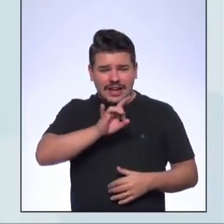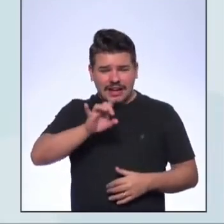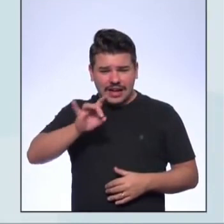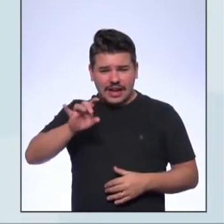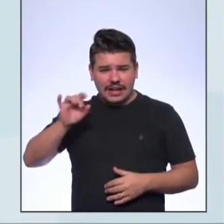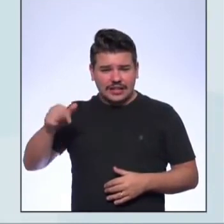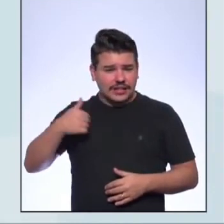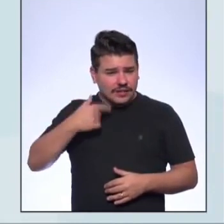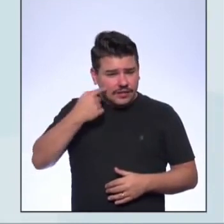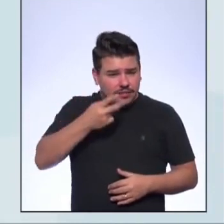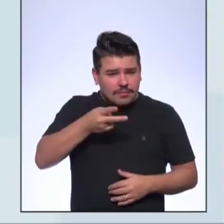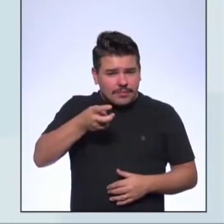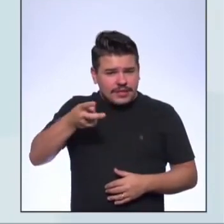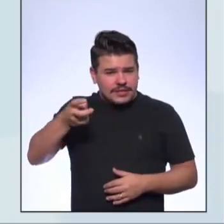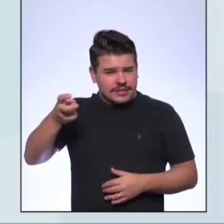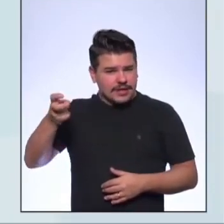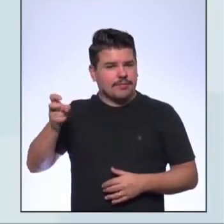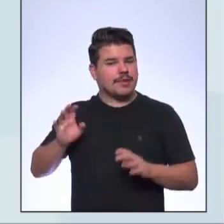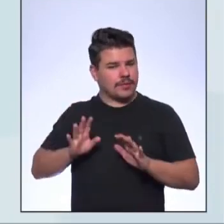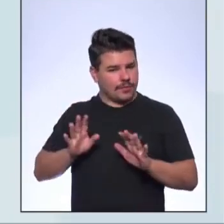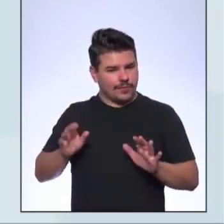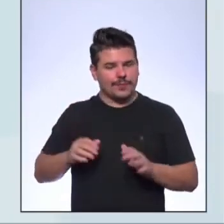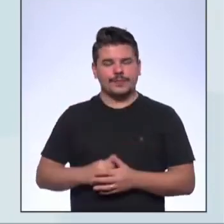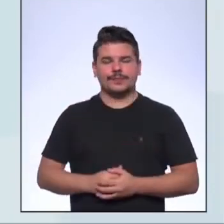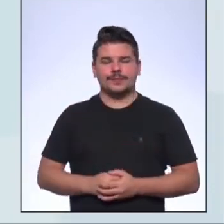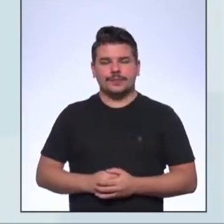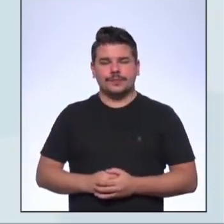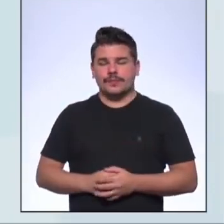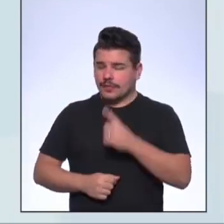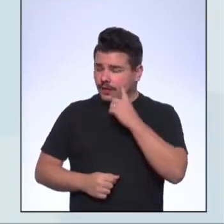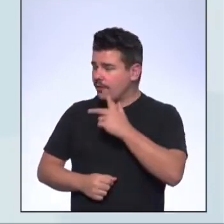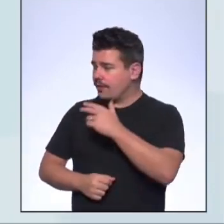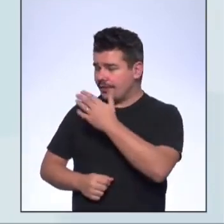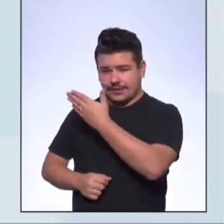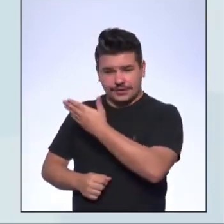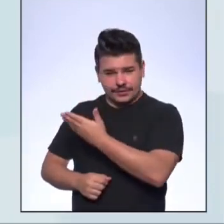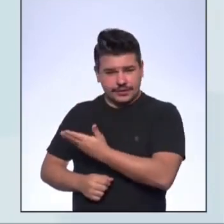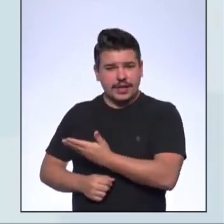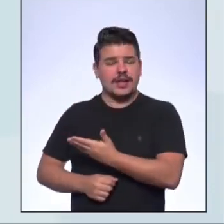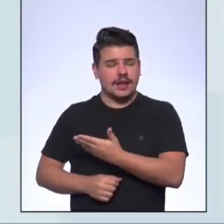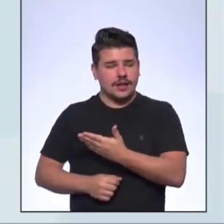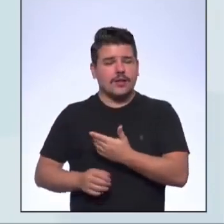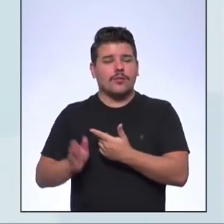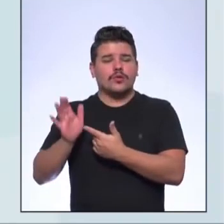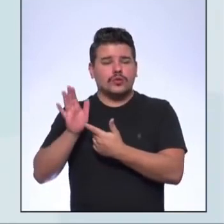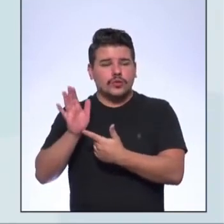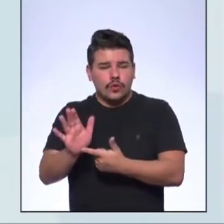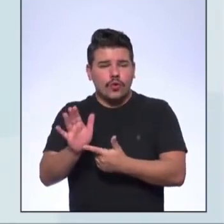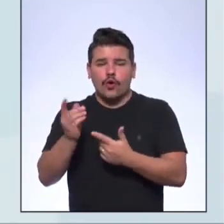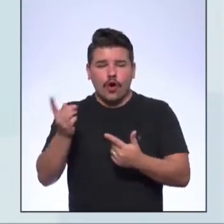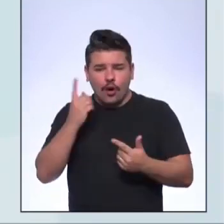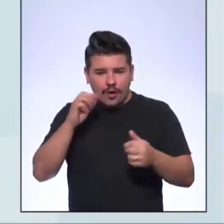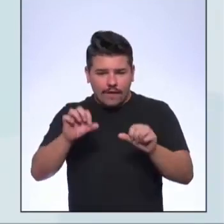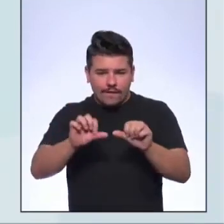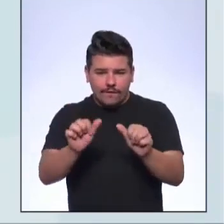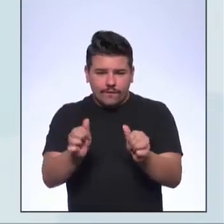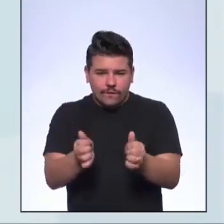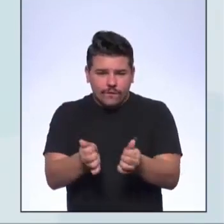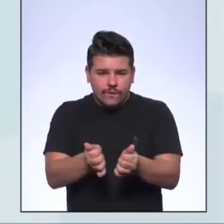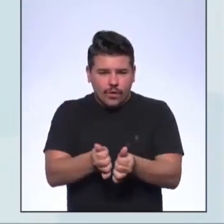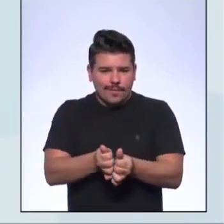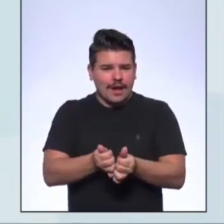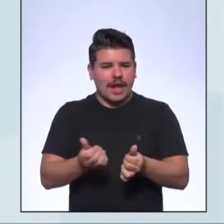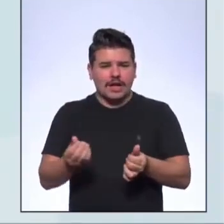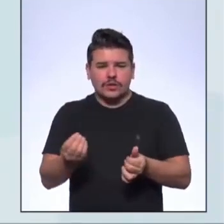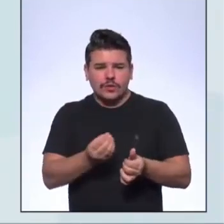gente está mostrando nesse slide. Tá? Então ele fez isso para o formato da ervilha, né, da semente,